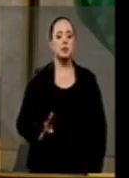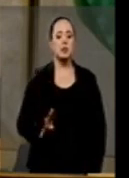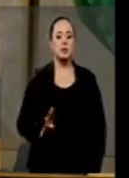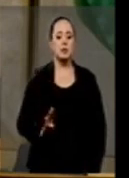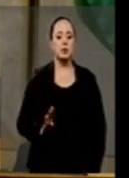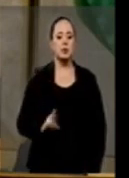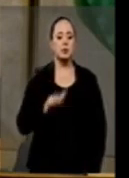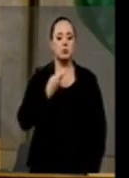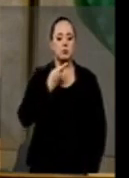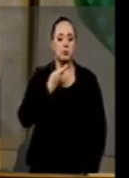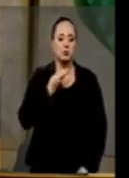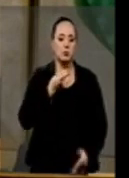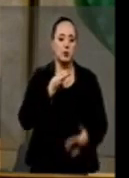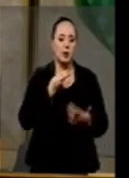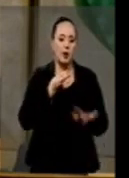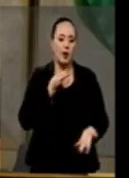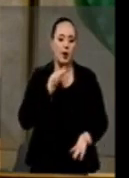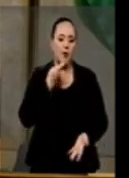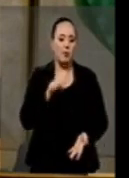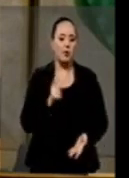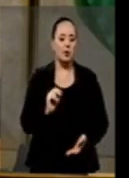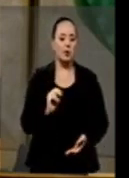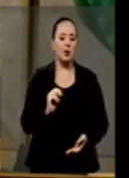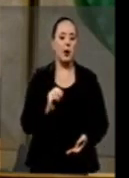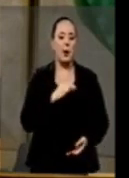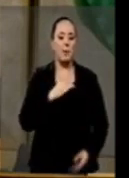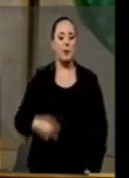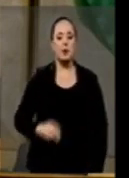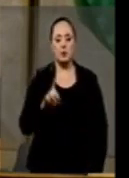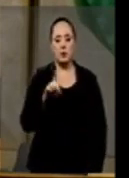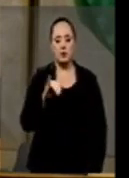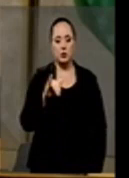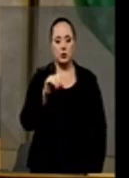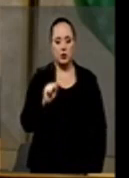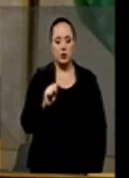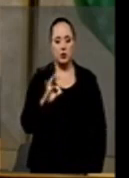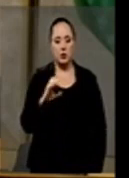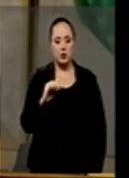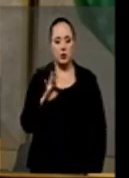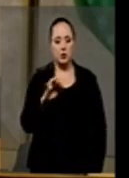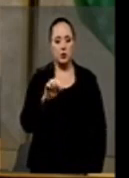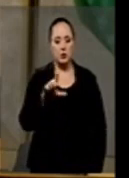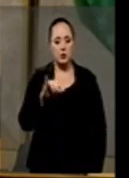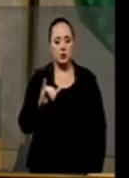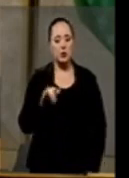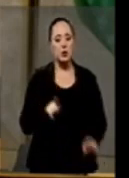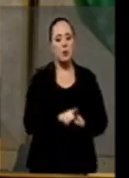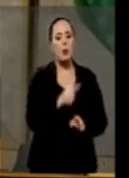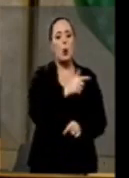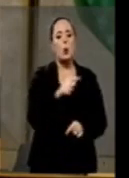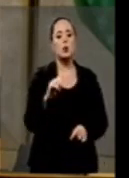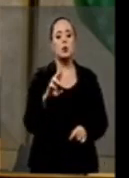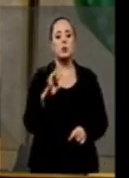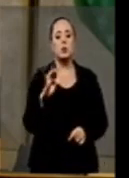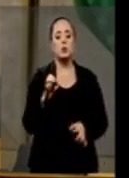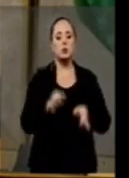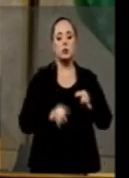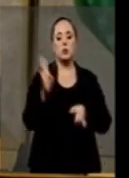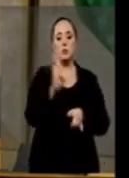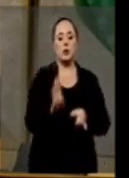supremo tribunal federal ministro dias tóffoli aumentar os membros da corte e as demais cortes de justiça do brasil